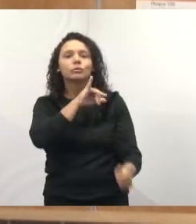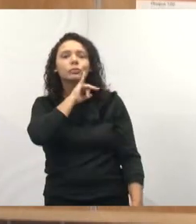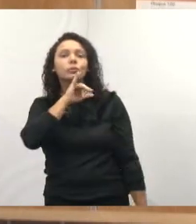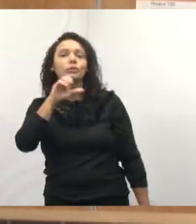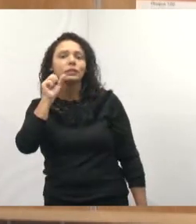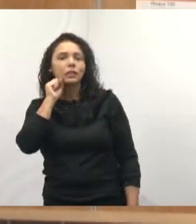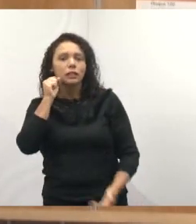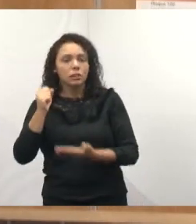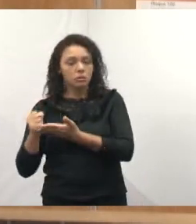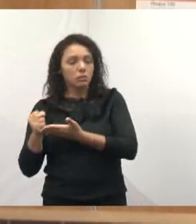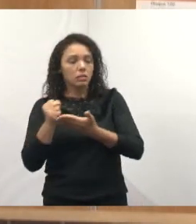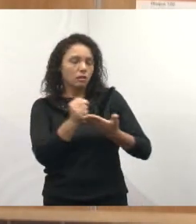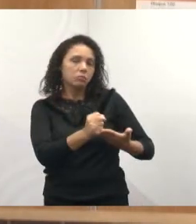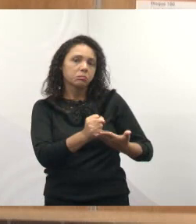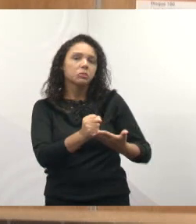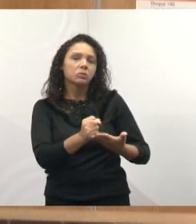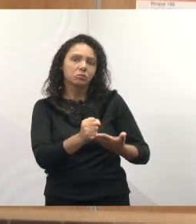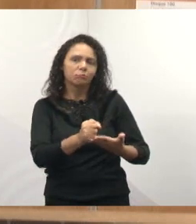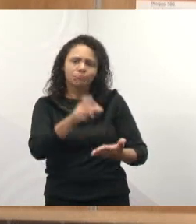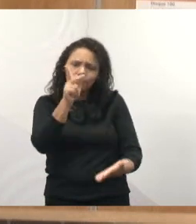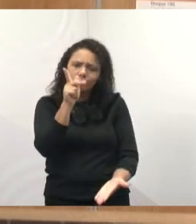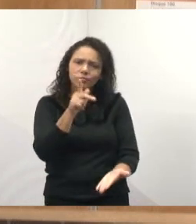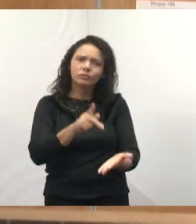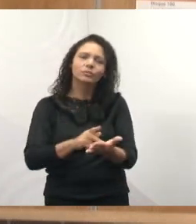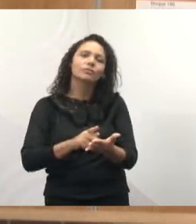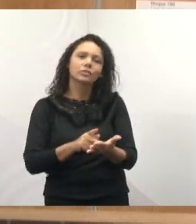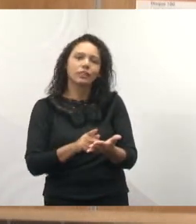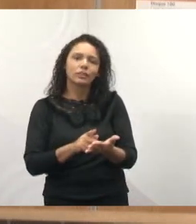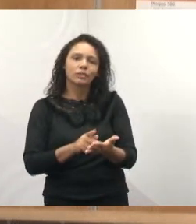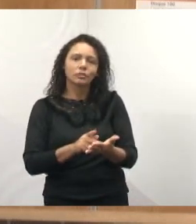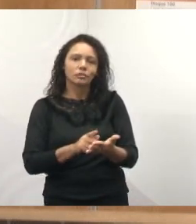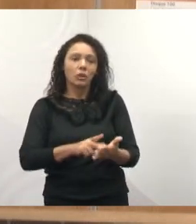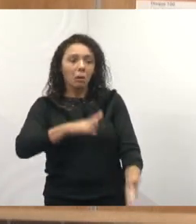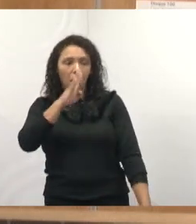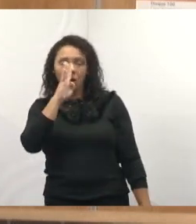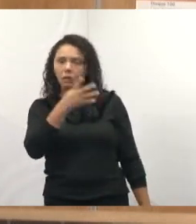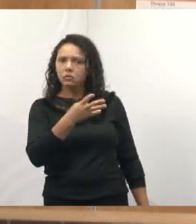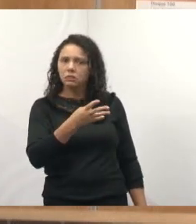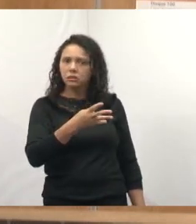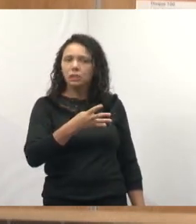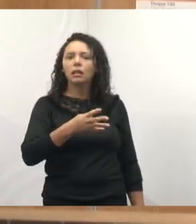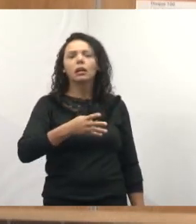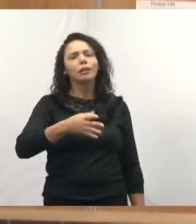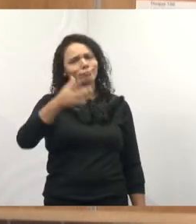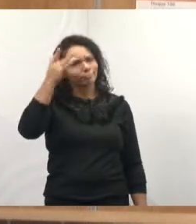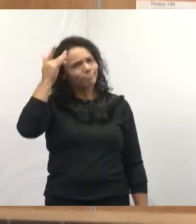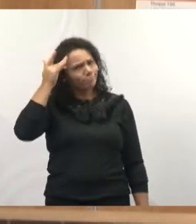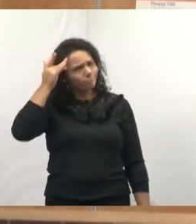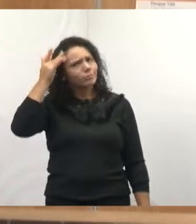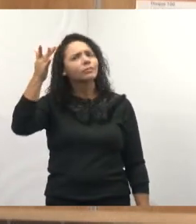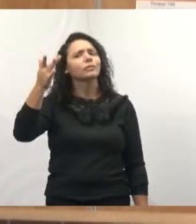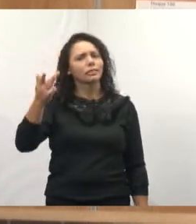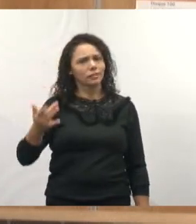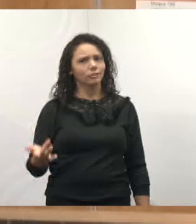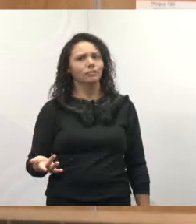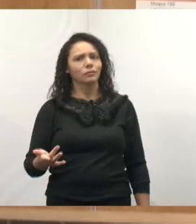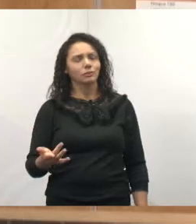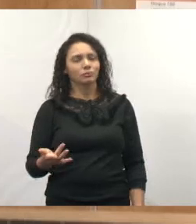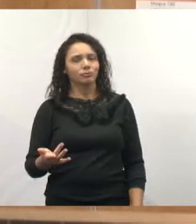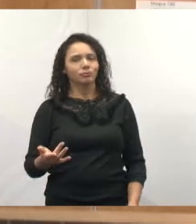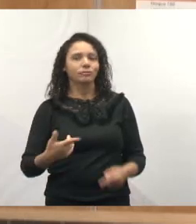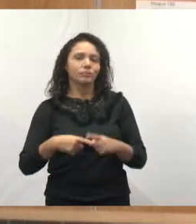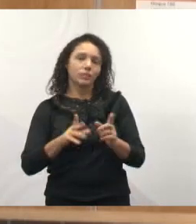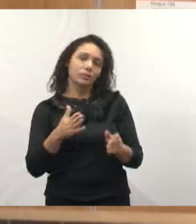chamado Isaías Santana. É fácil jogar pedra, bota no capacete que lá vem pedrada, viu, prefeito? Mas meu